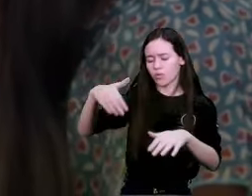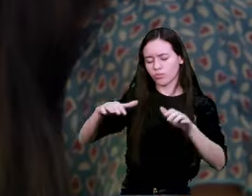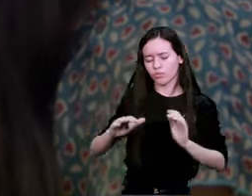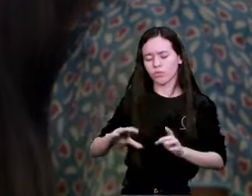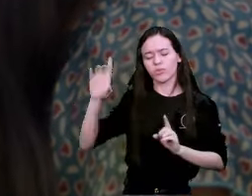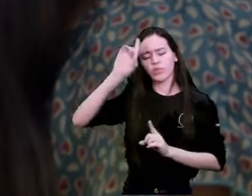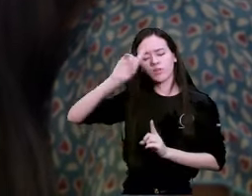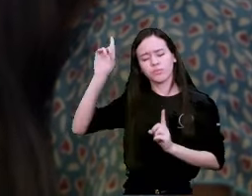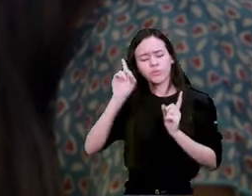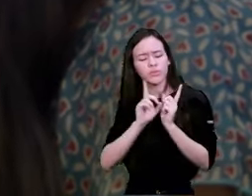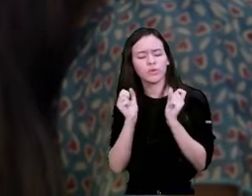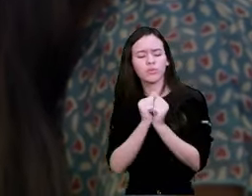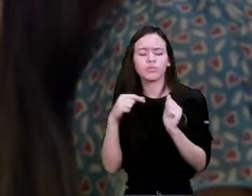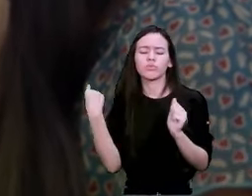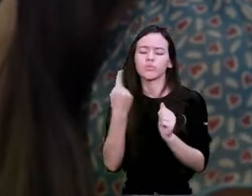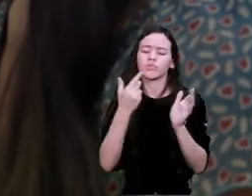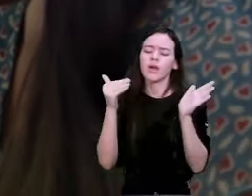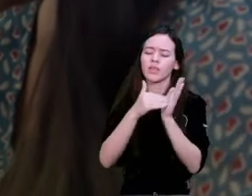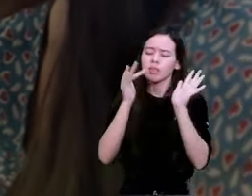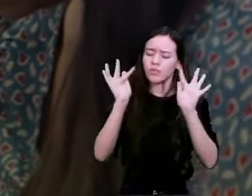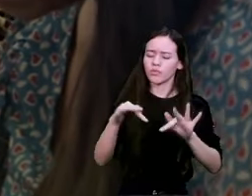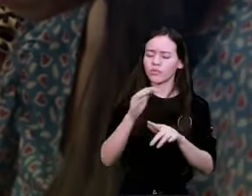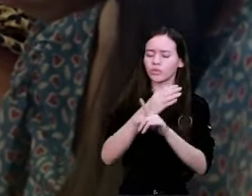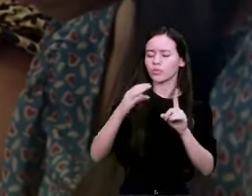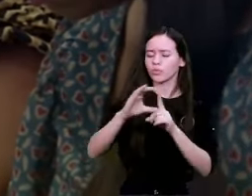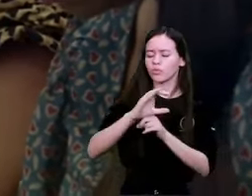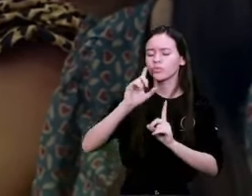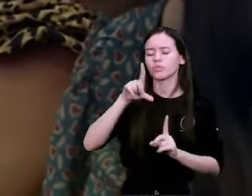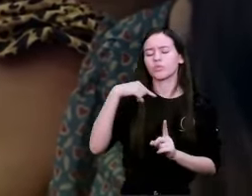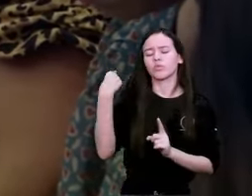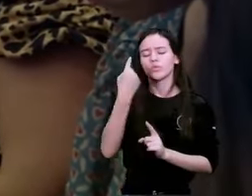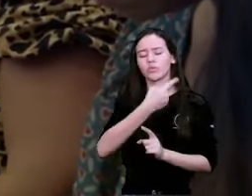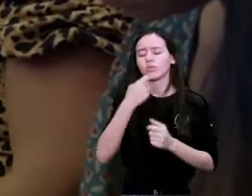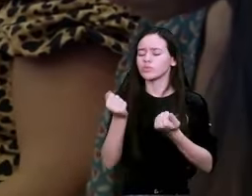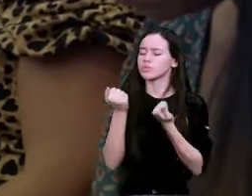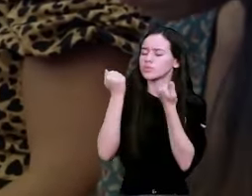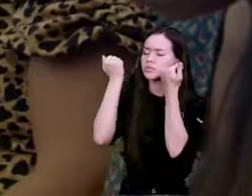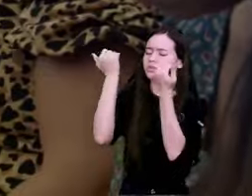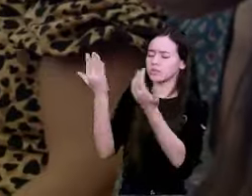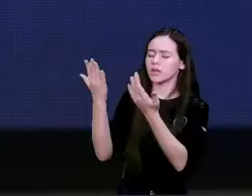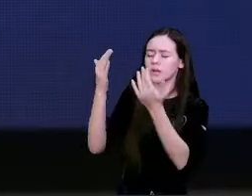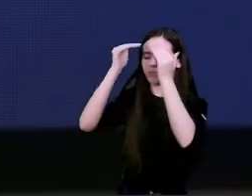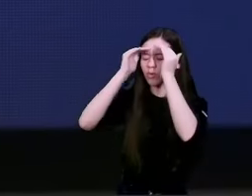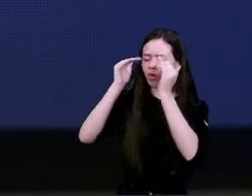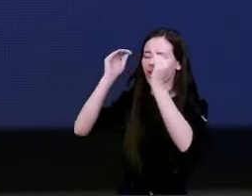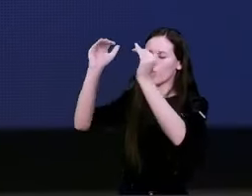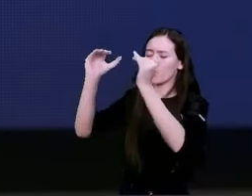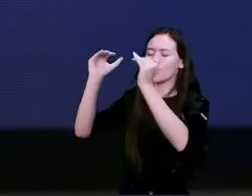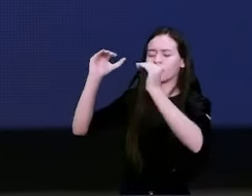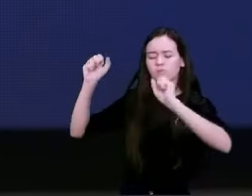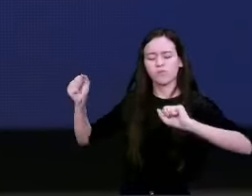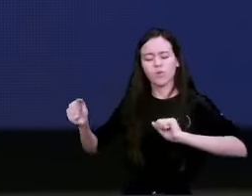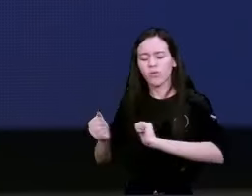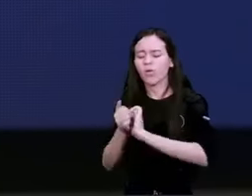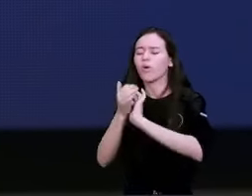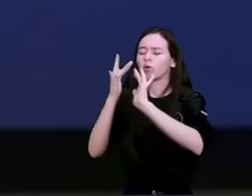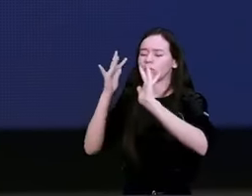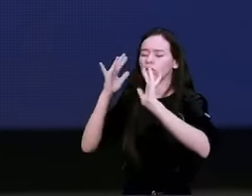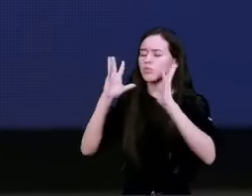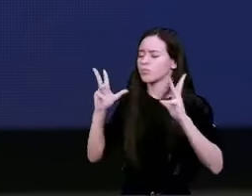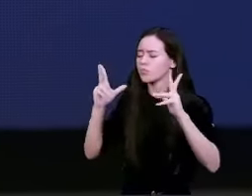conosco, Deus, até o término desse culto, e nós prometemos tributar a ti toda a honra, toda a glória